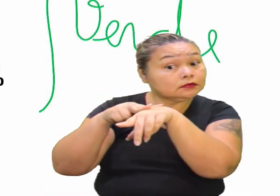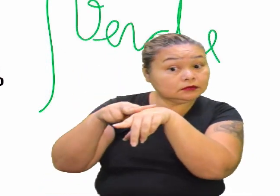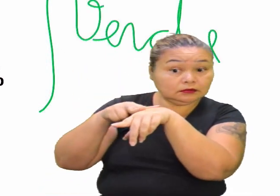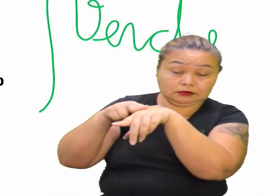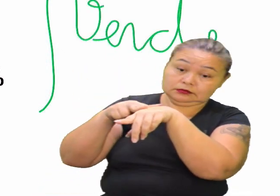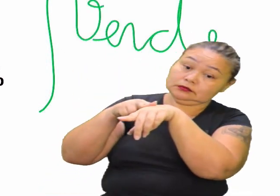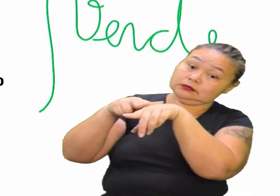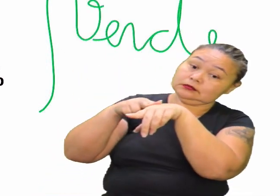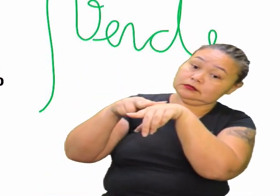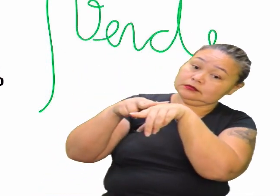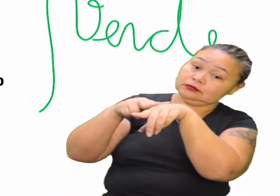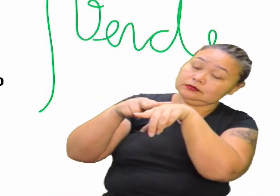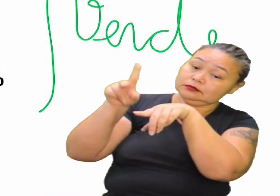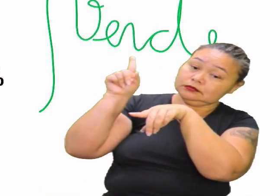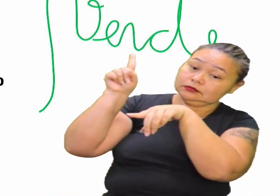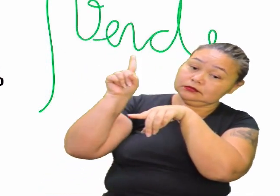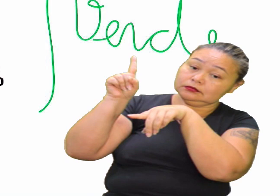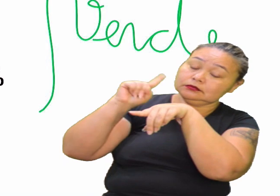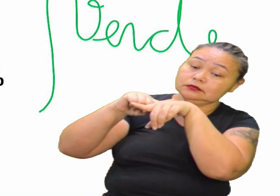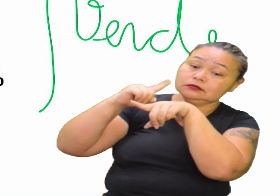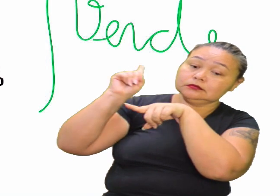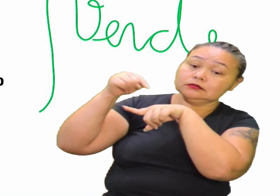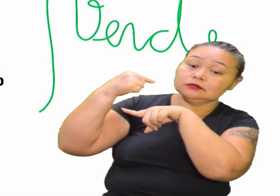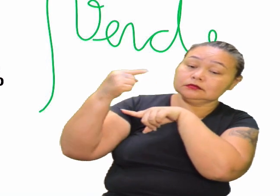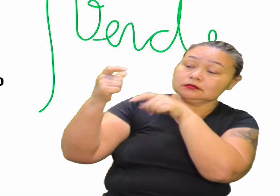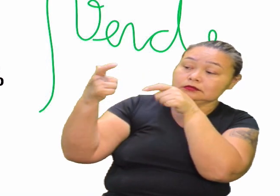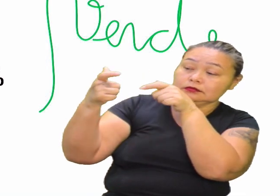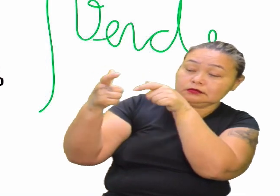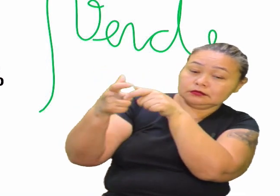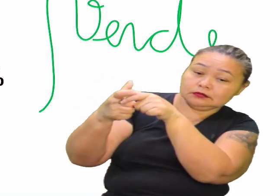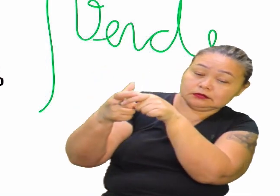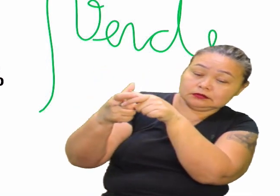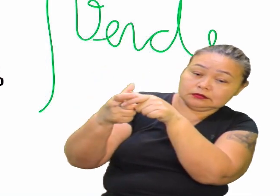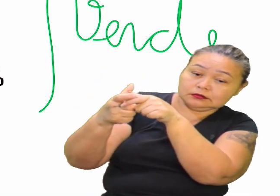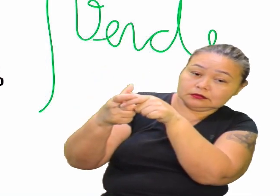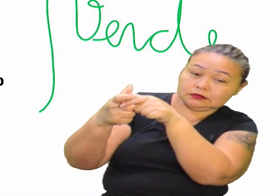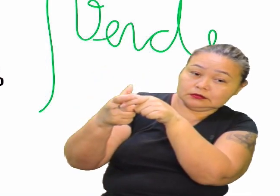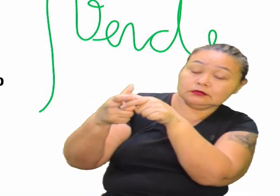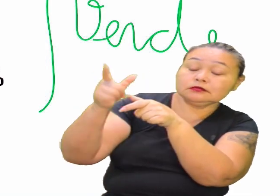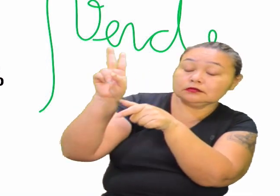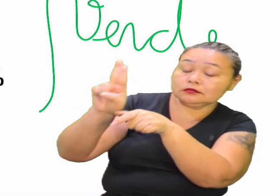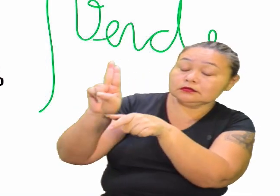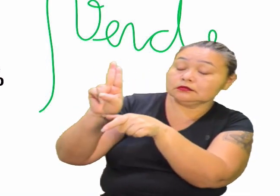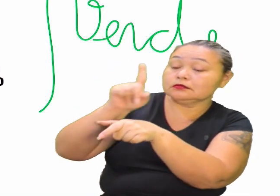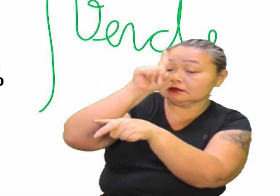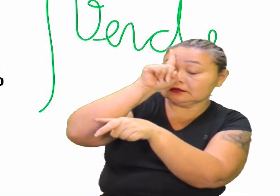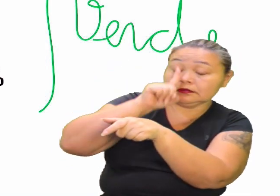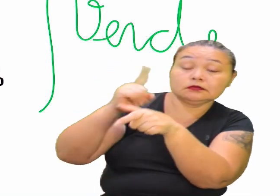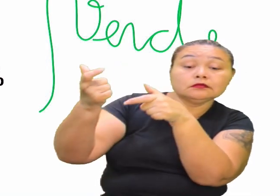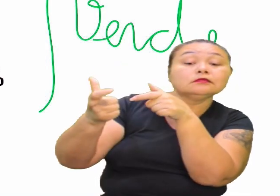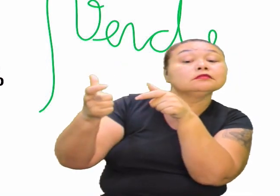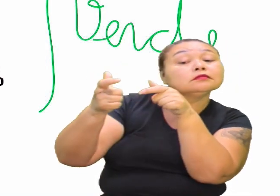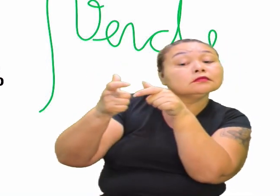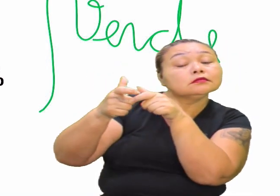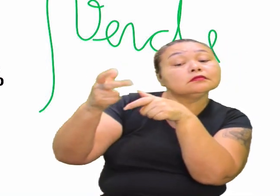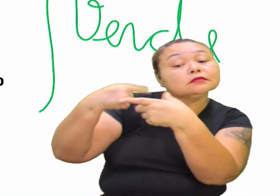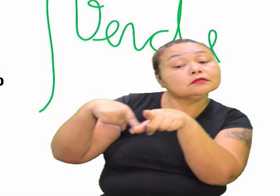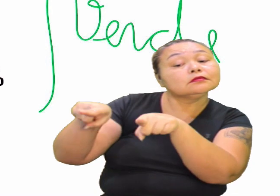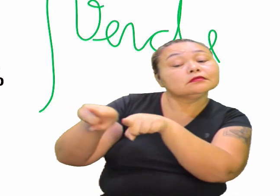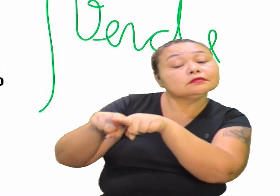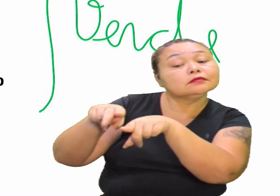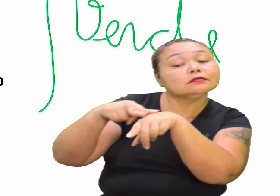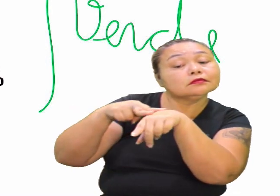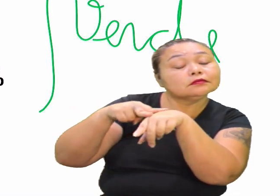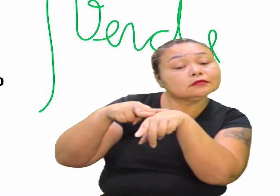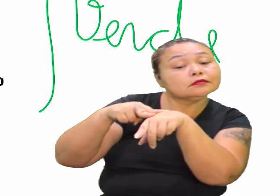verde se expressa em menor proporção, eu uso ele tanto para o amarelo quanto para o verde. Então eu